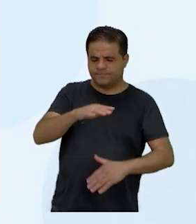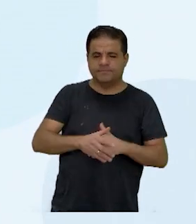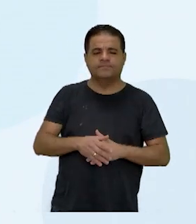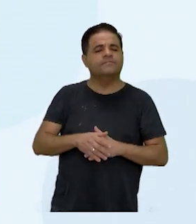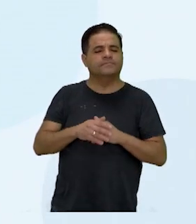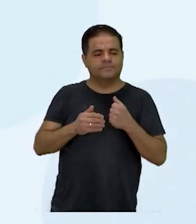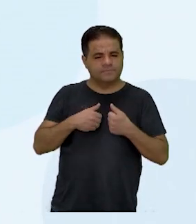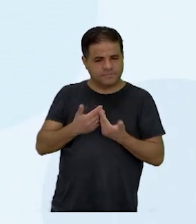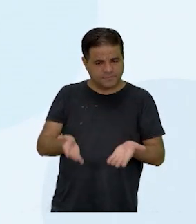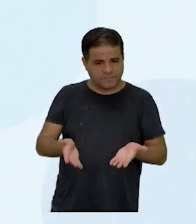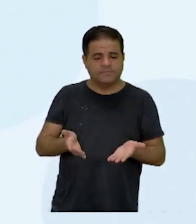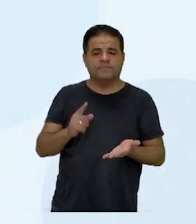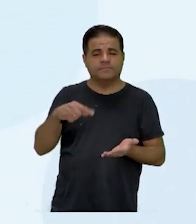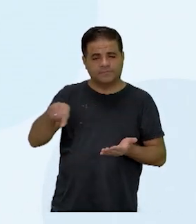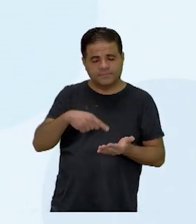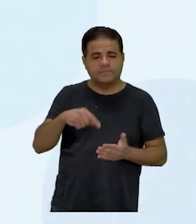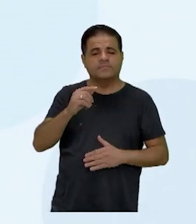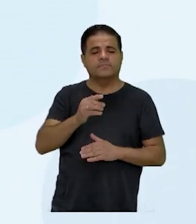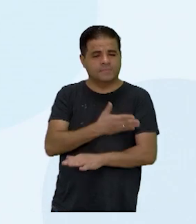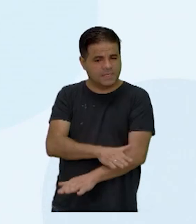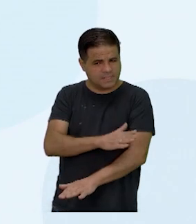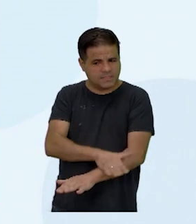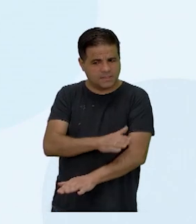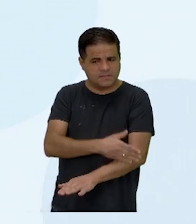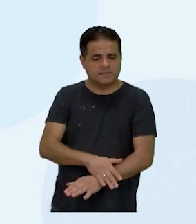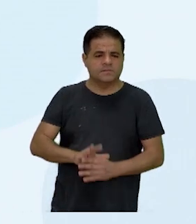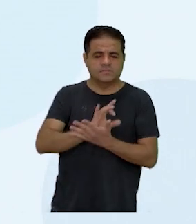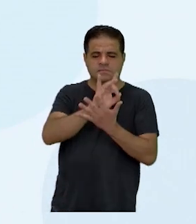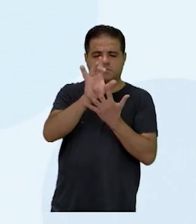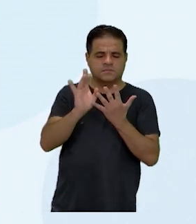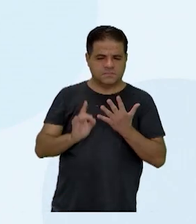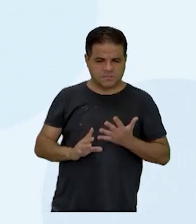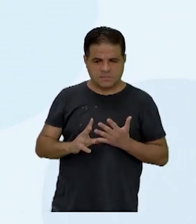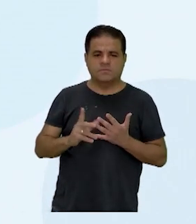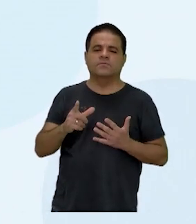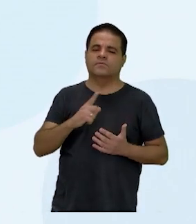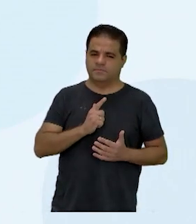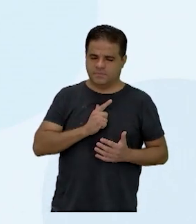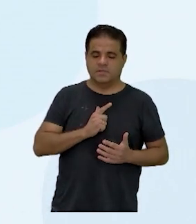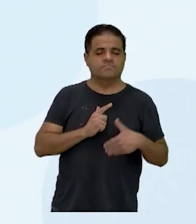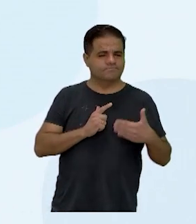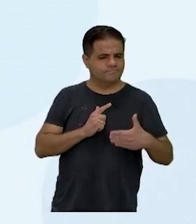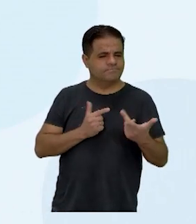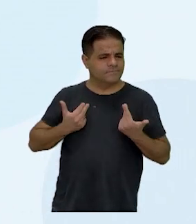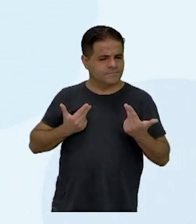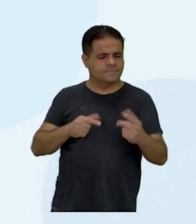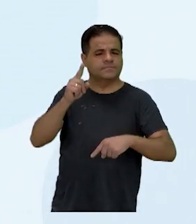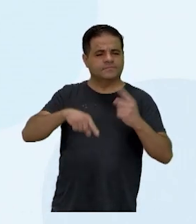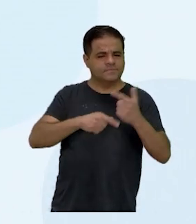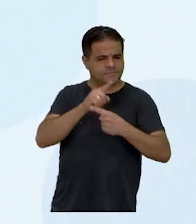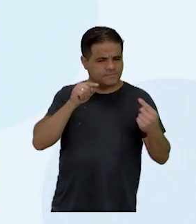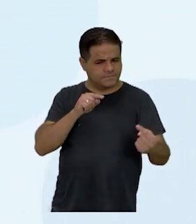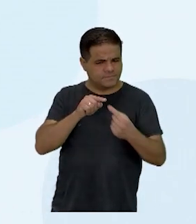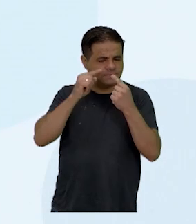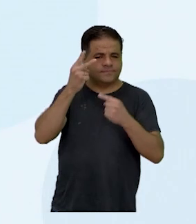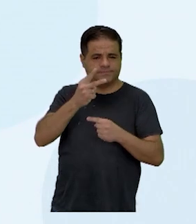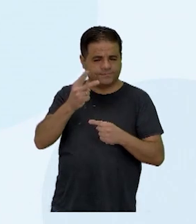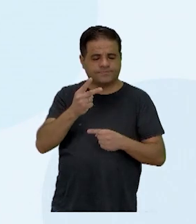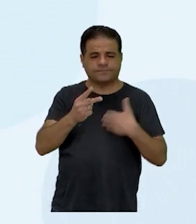primeiro semestre e 2 no segundo semestre. Os outros 4, por favor, a